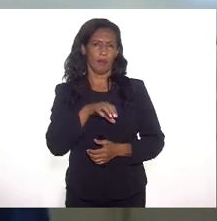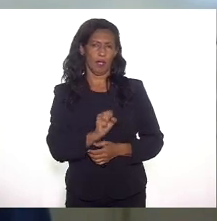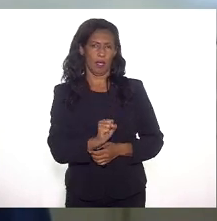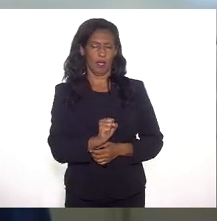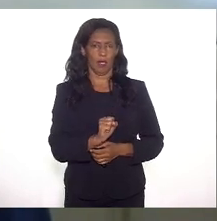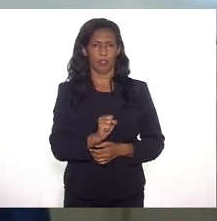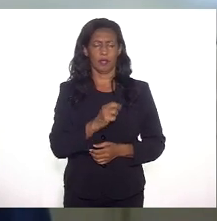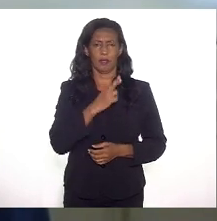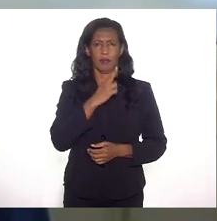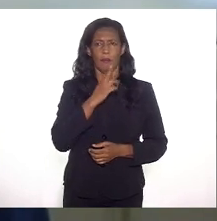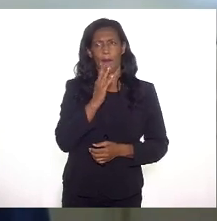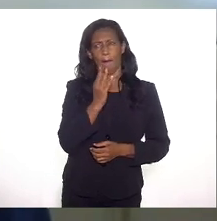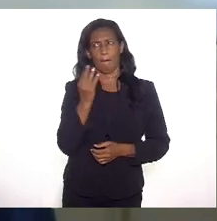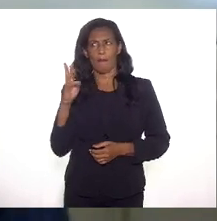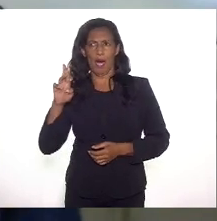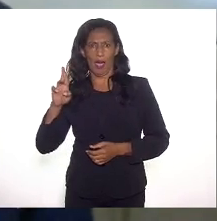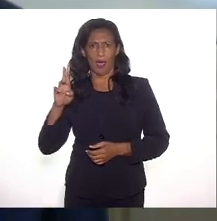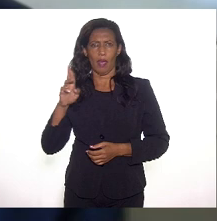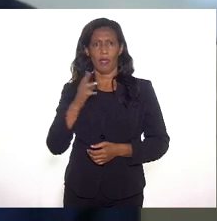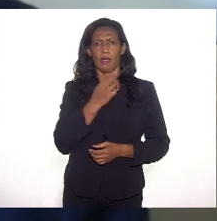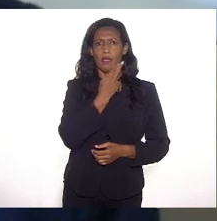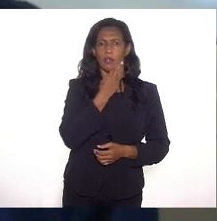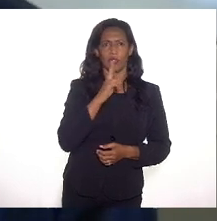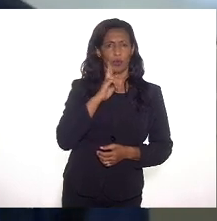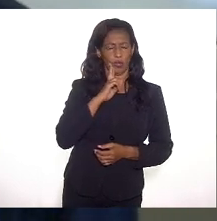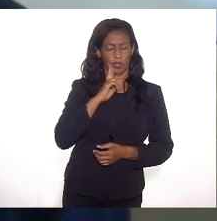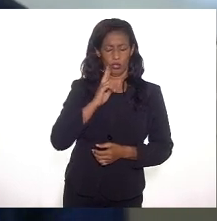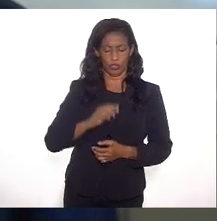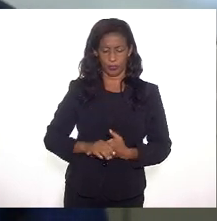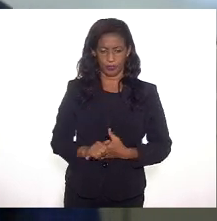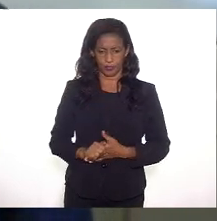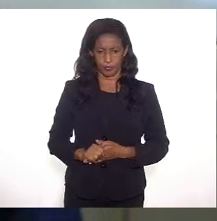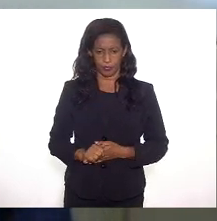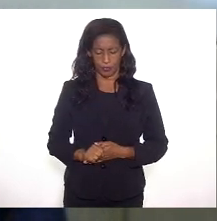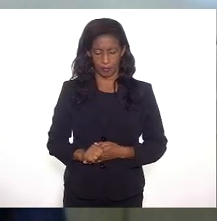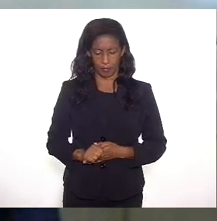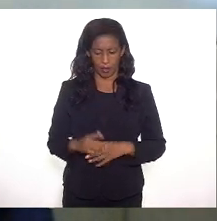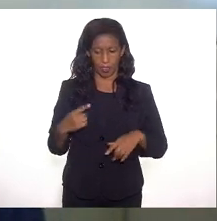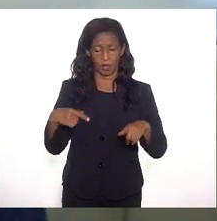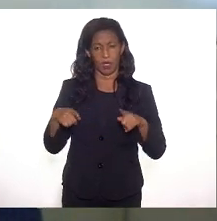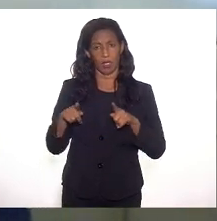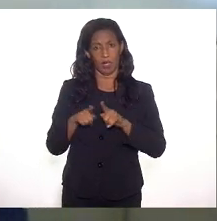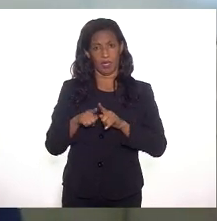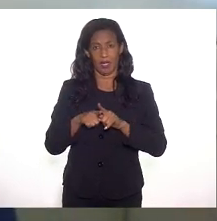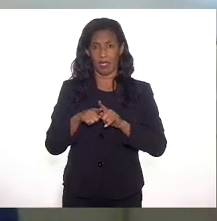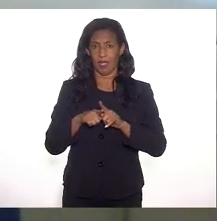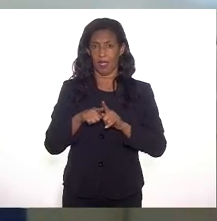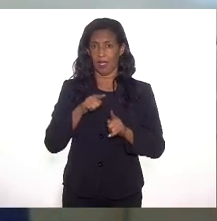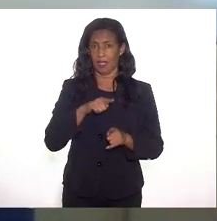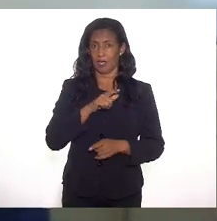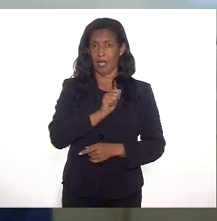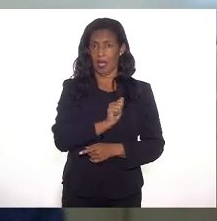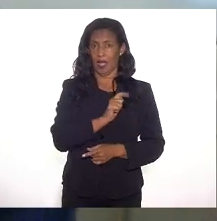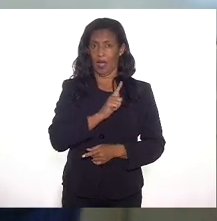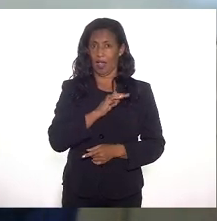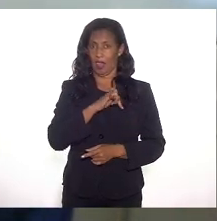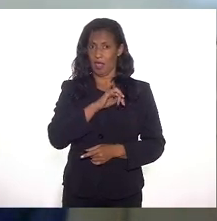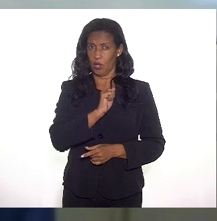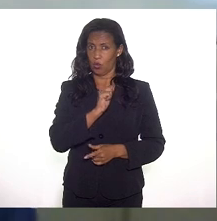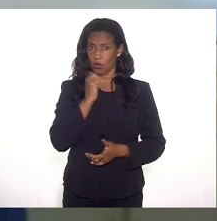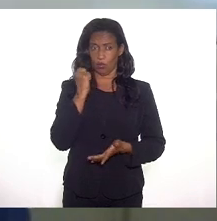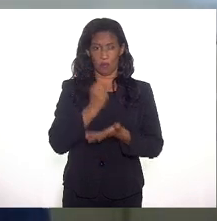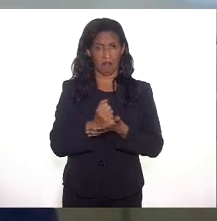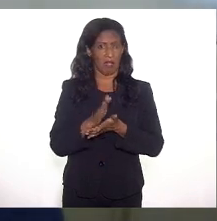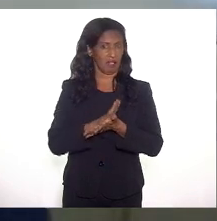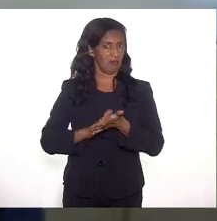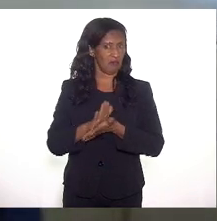e restaurantes. Queria alertar que esta alíquota não impacta em nada as